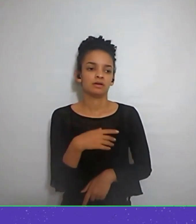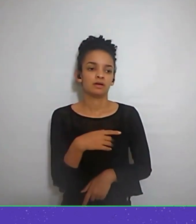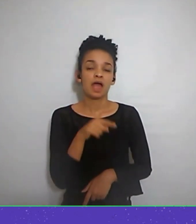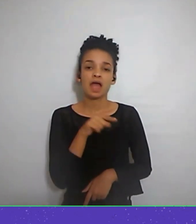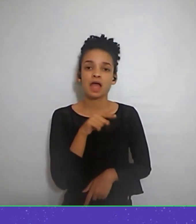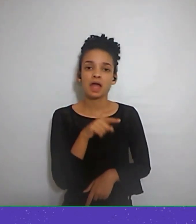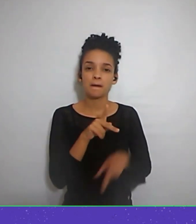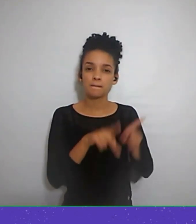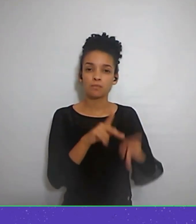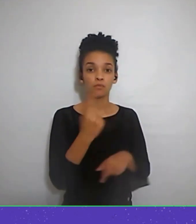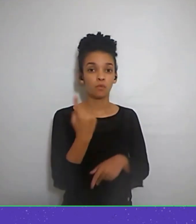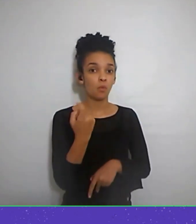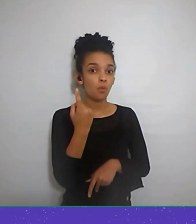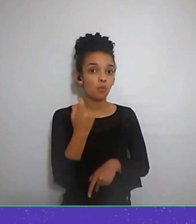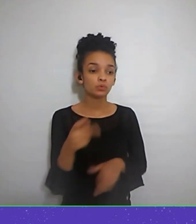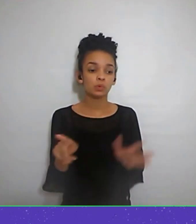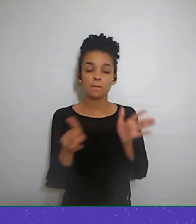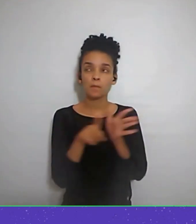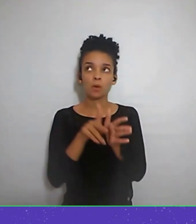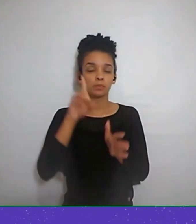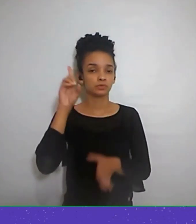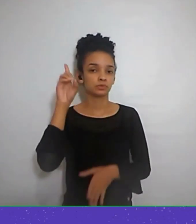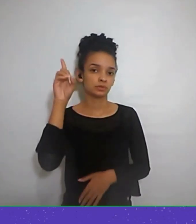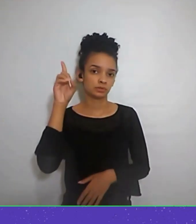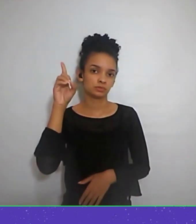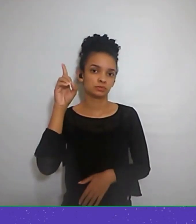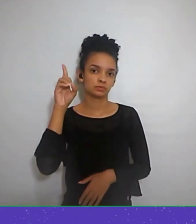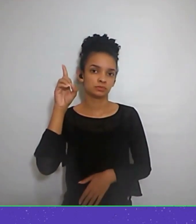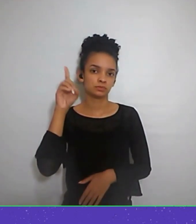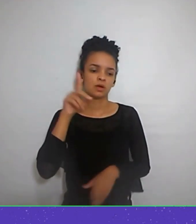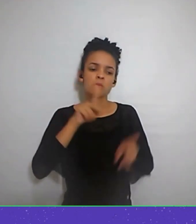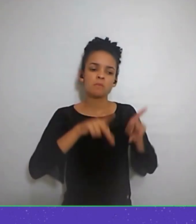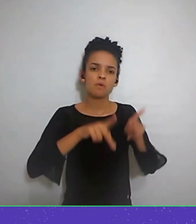de Deus, o povo regido pelas leis de